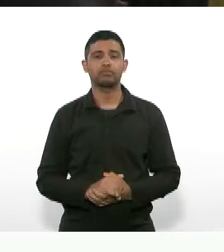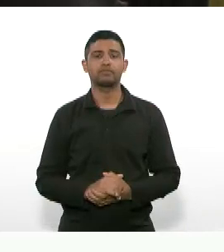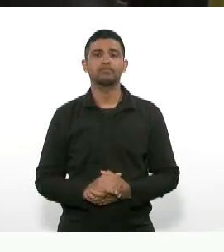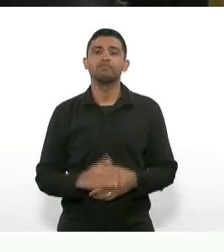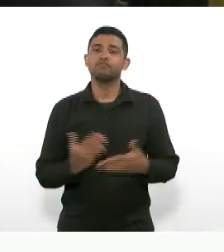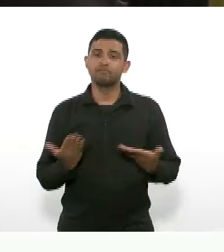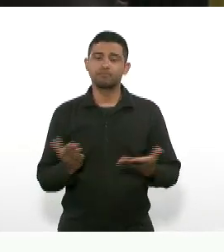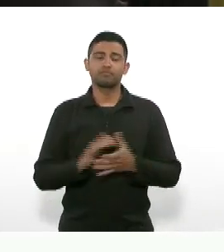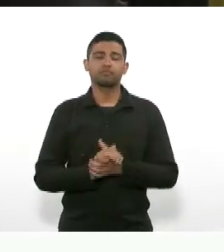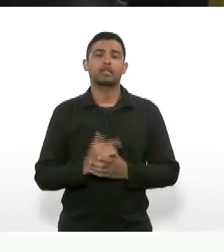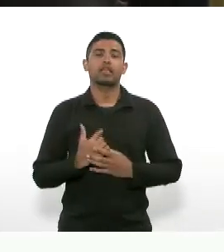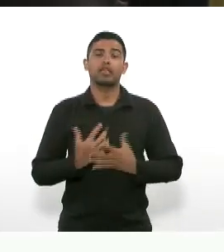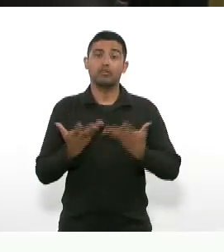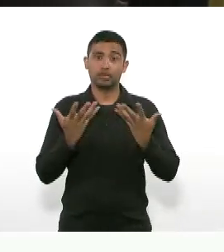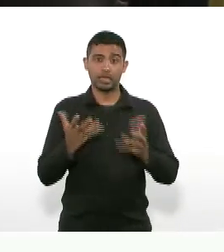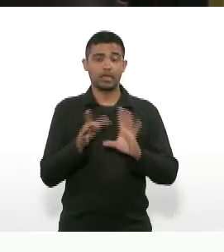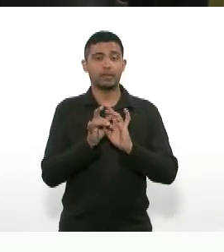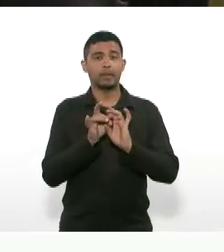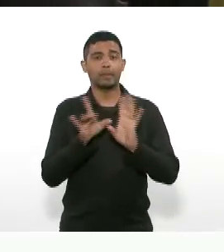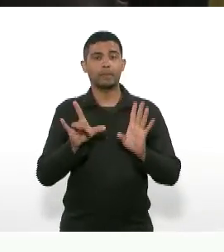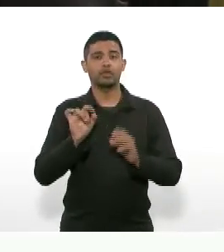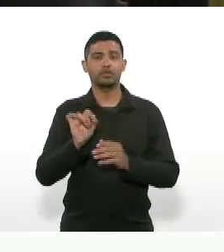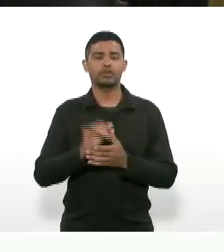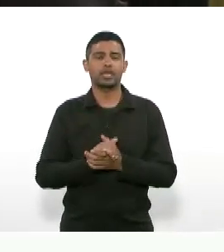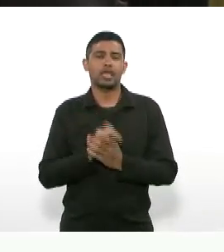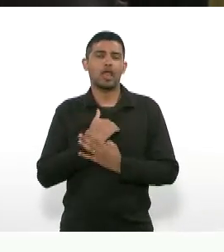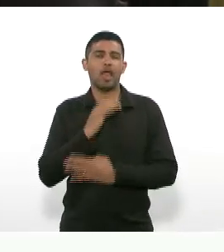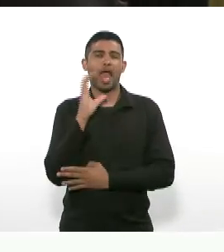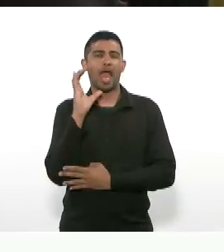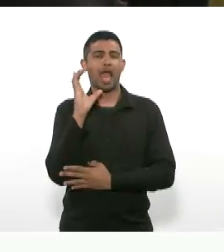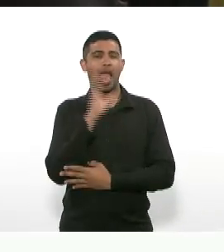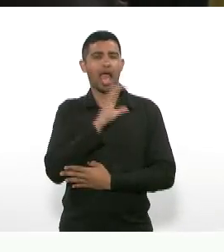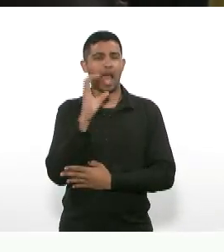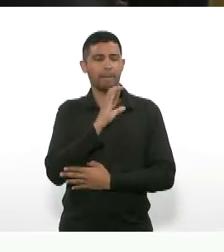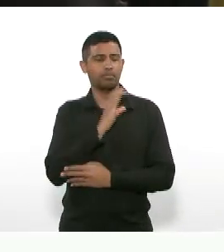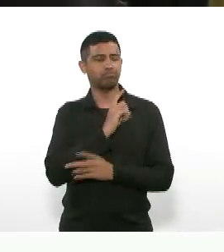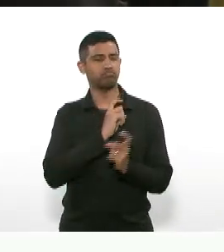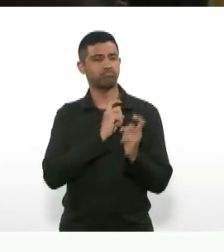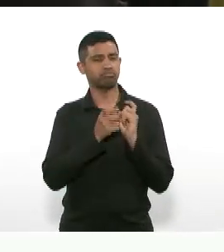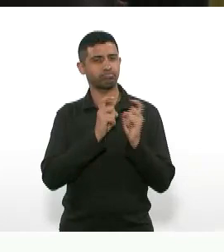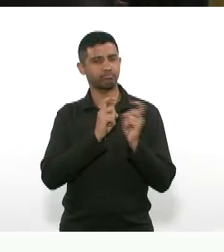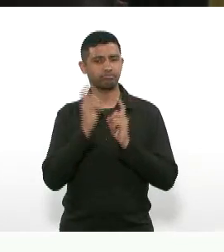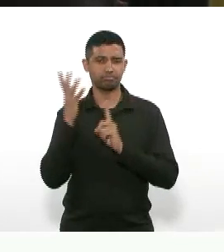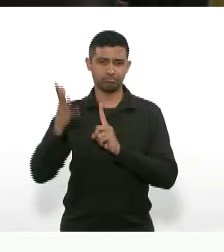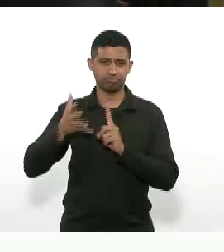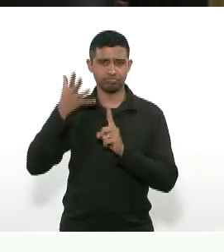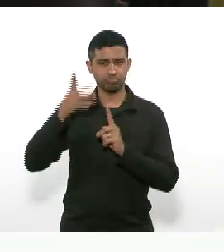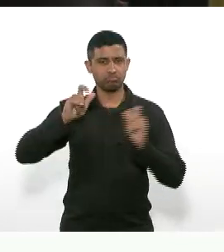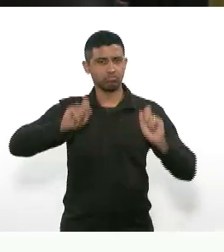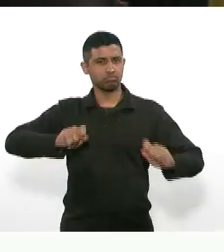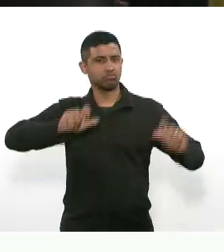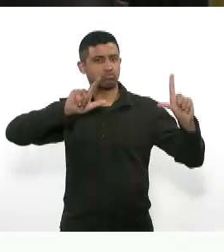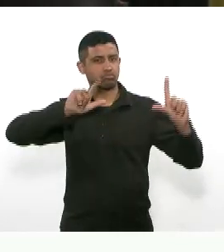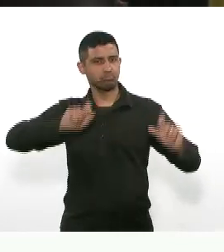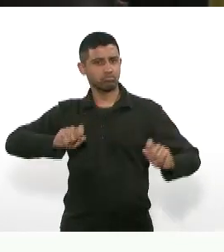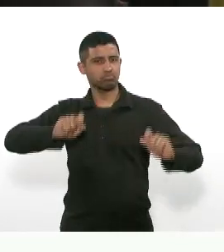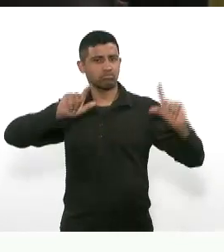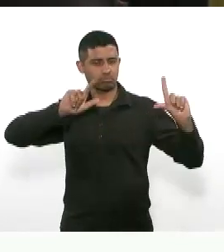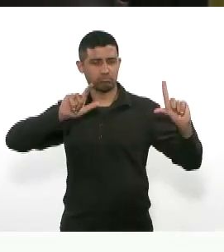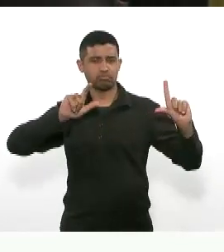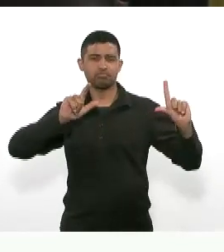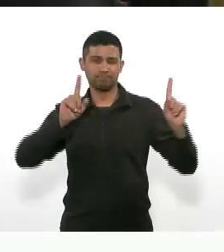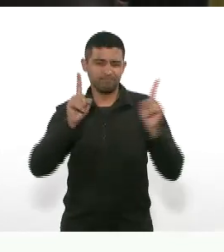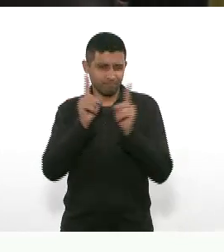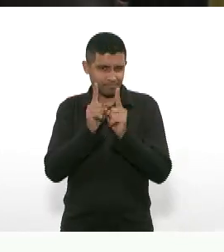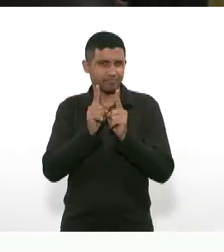sentido, quero me permitir a fazer uma brevíssima consideração e apresentar aqui um pequeno data show,